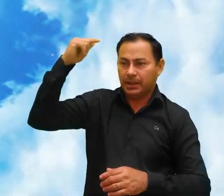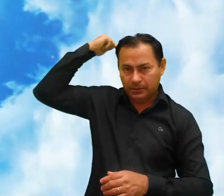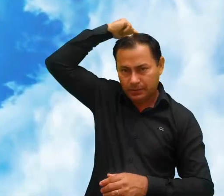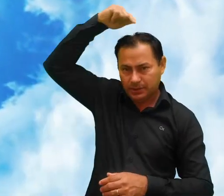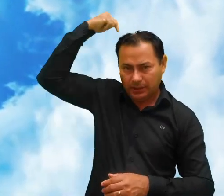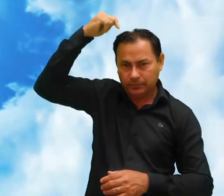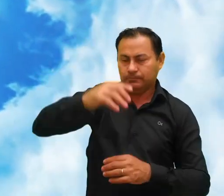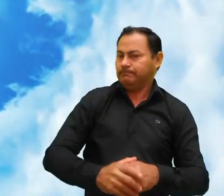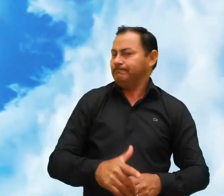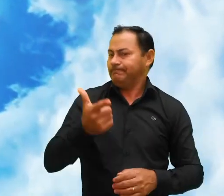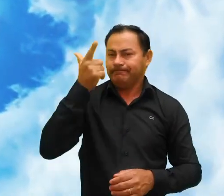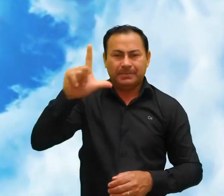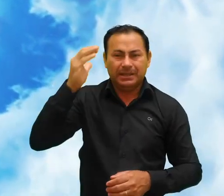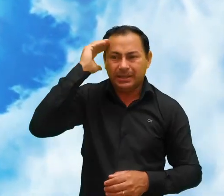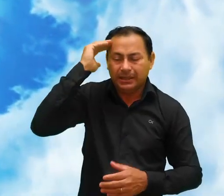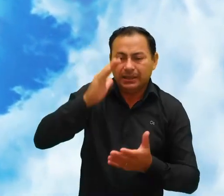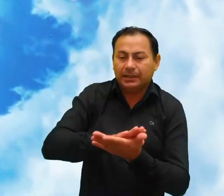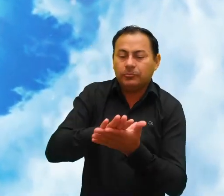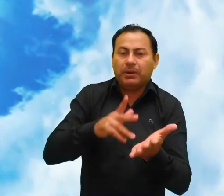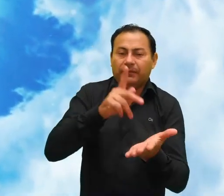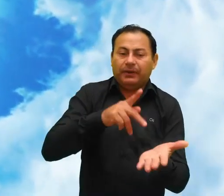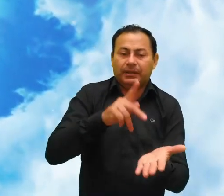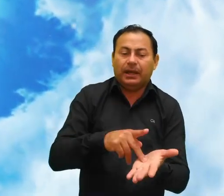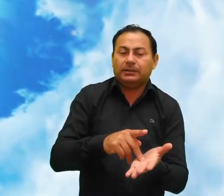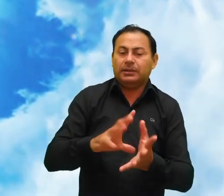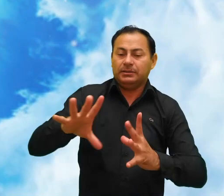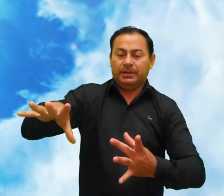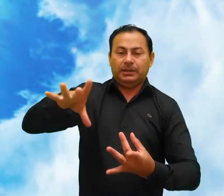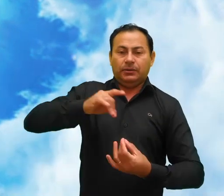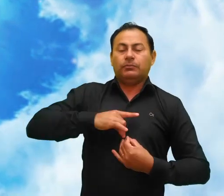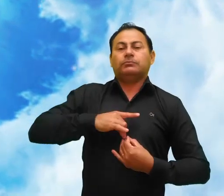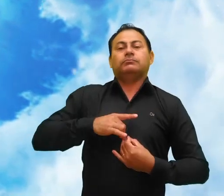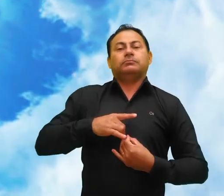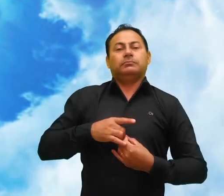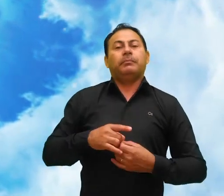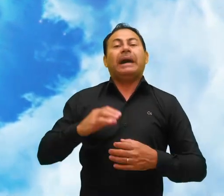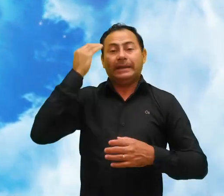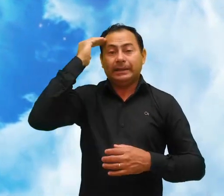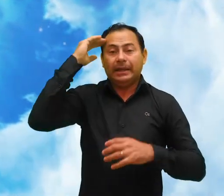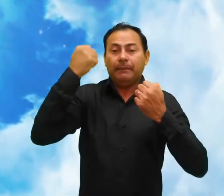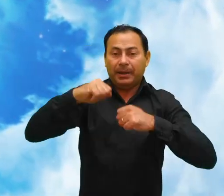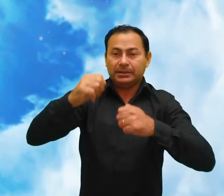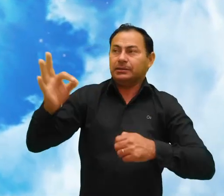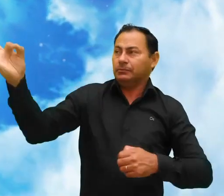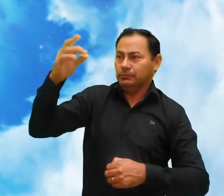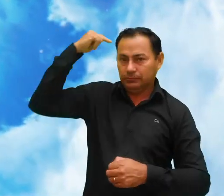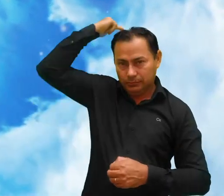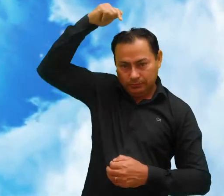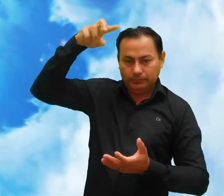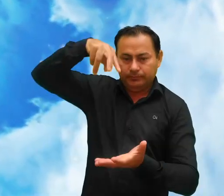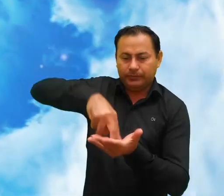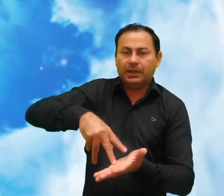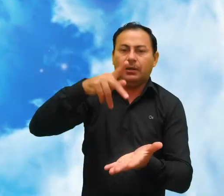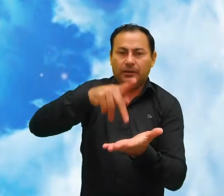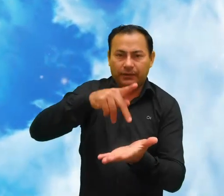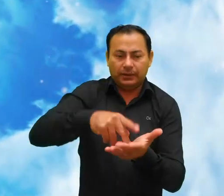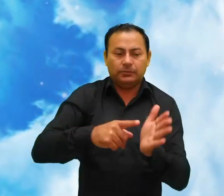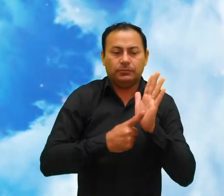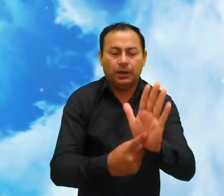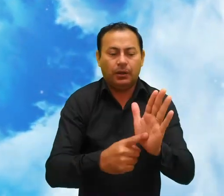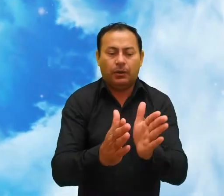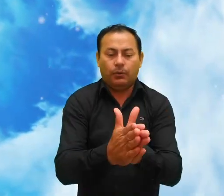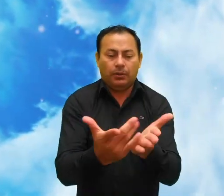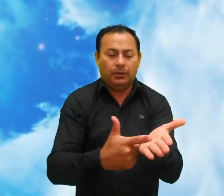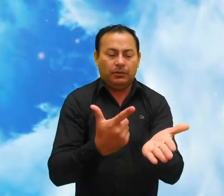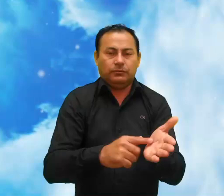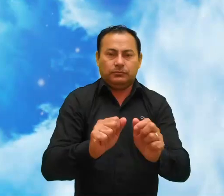Espírito Santo. Não conseguimos entender nenhuma verdade espiritual sem o Espírito Santo. Isso é particularmente verdadeiro em relação ao